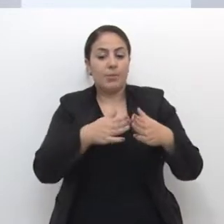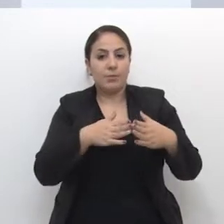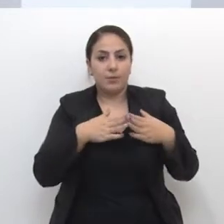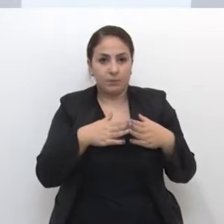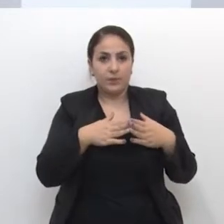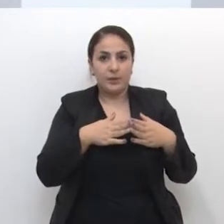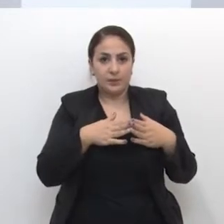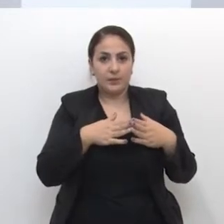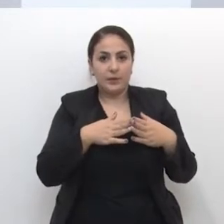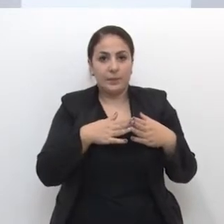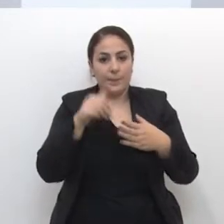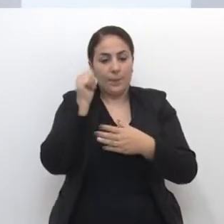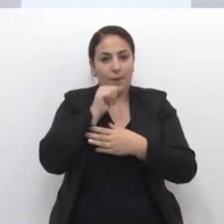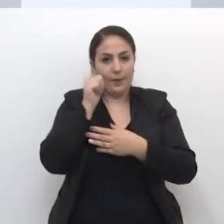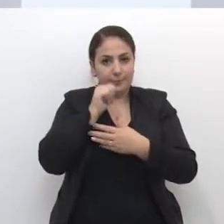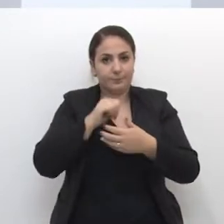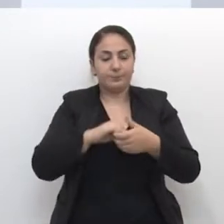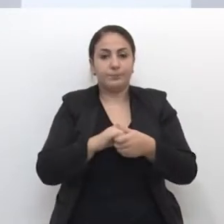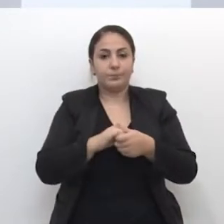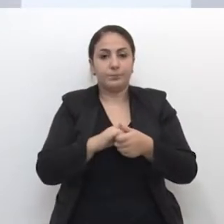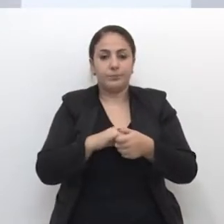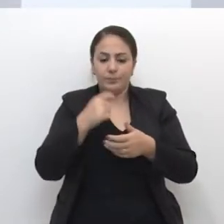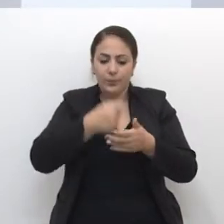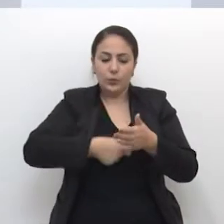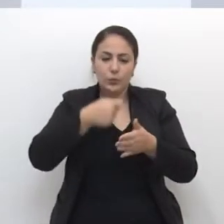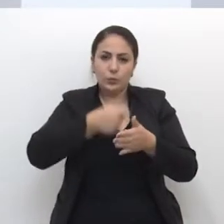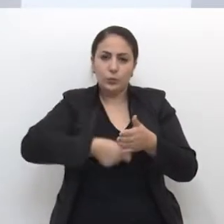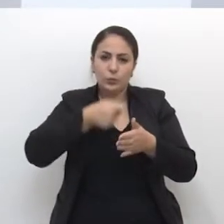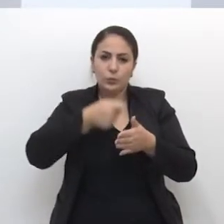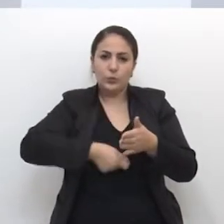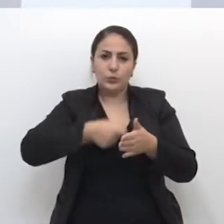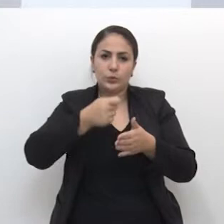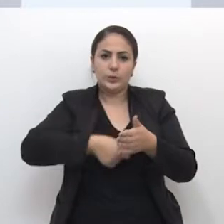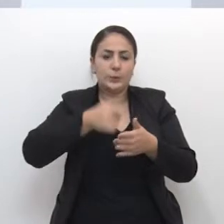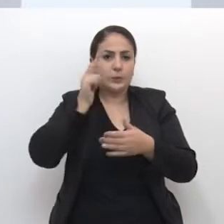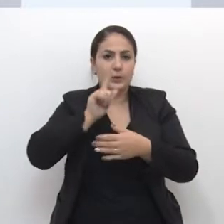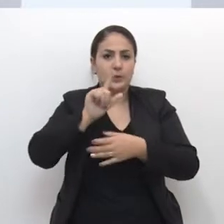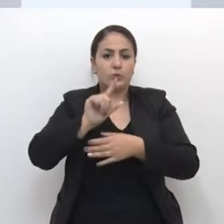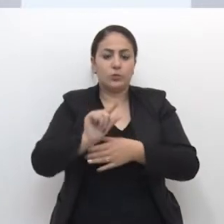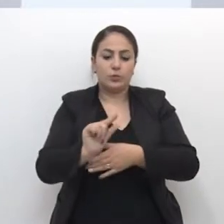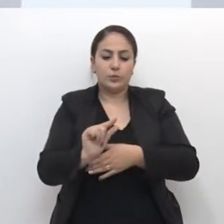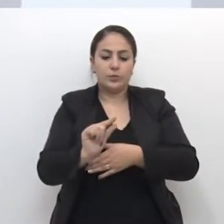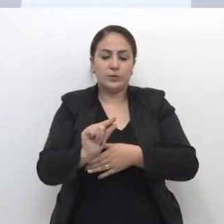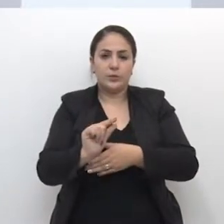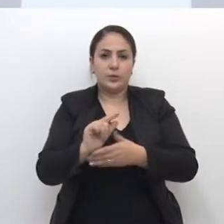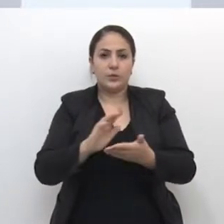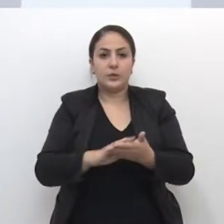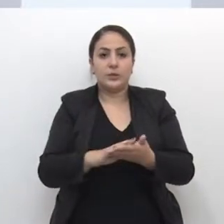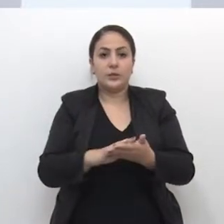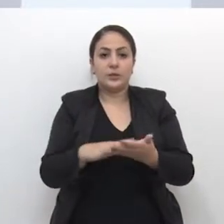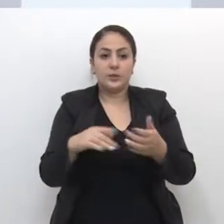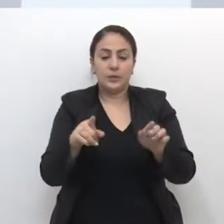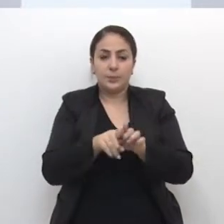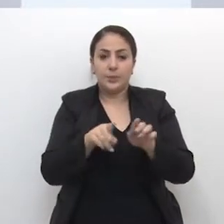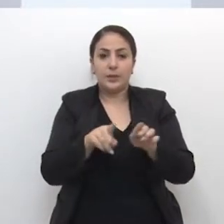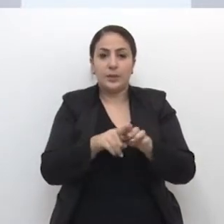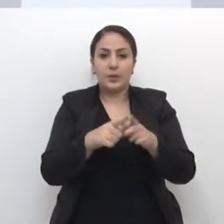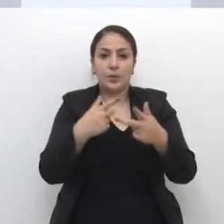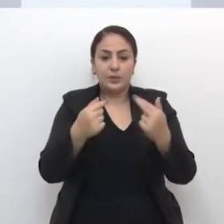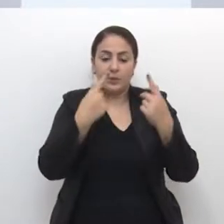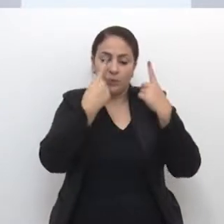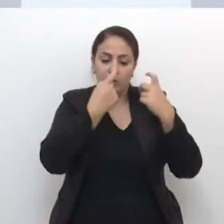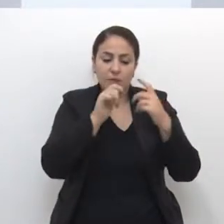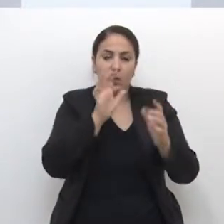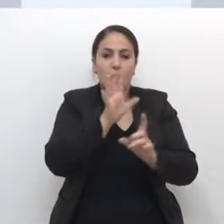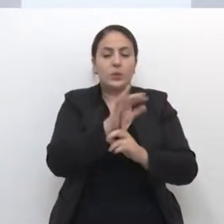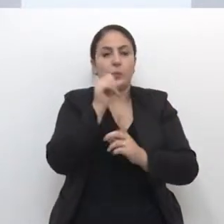defesa das mulheres, né? Na luta pela redução, pela diminuição, pela erradicação da